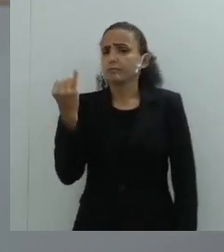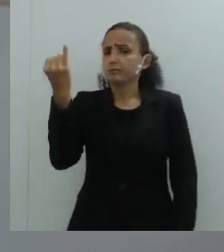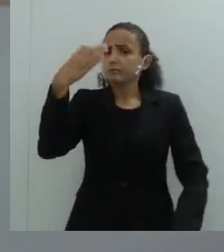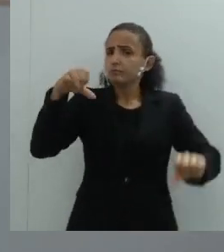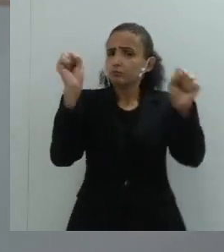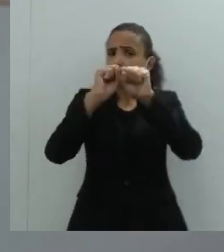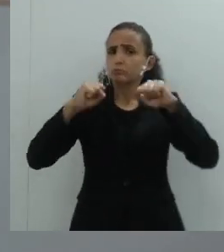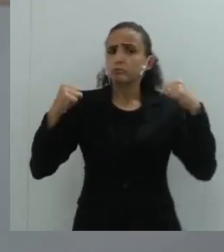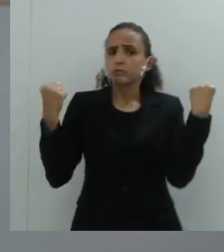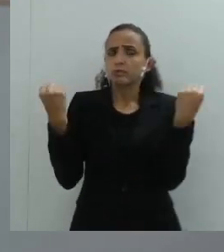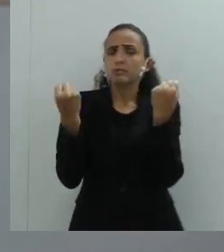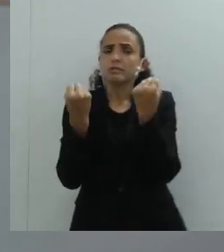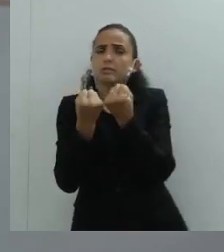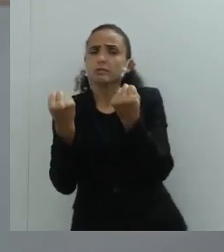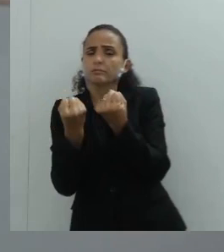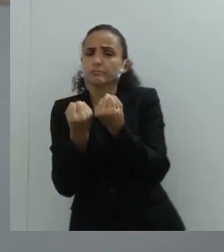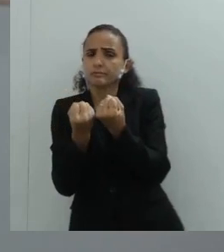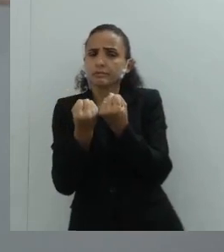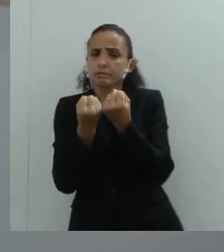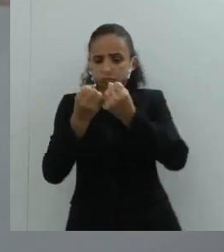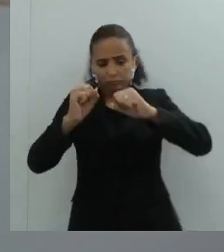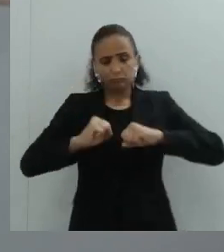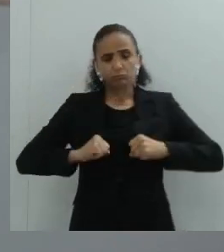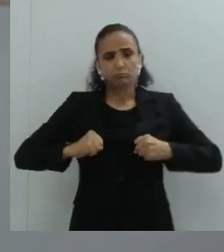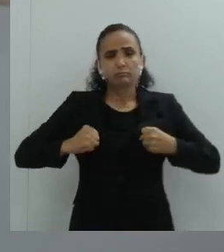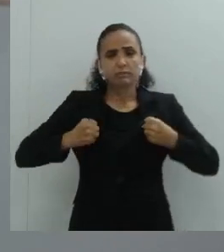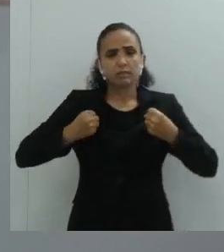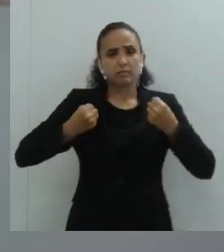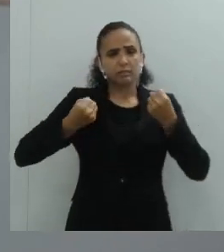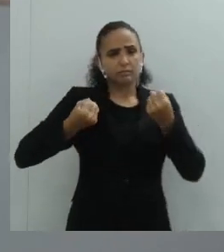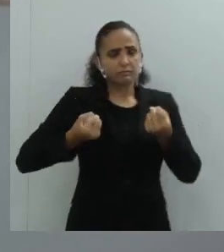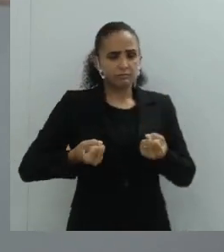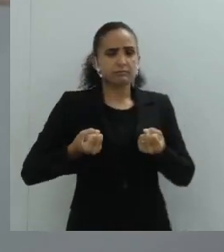sociedade que vai simplesmente, né,